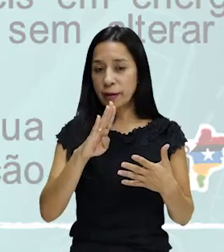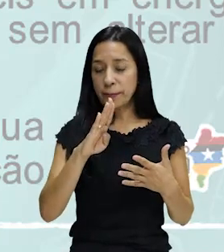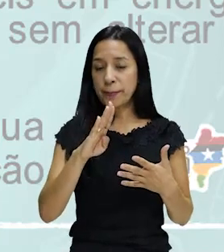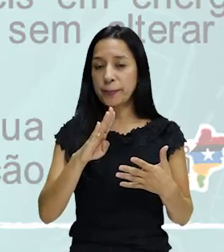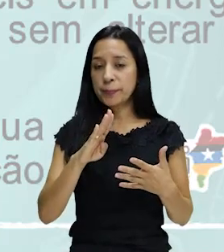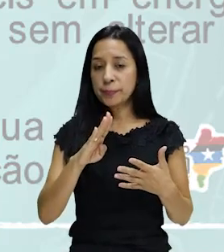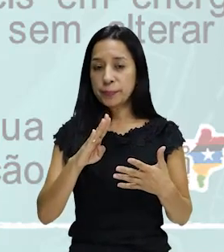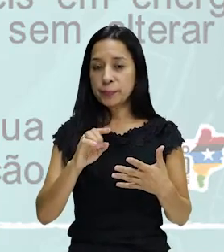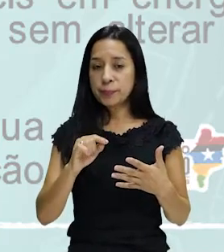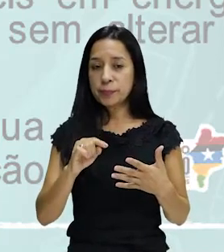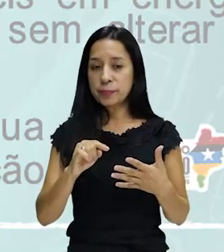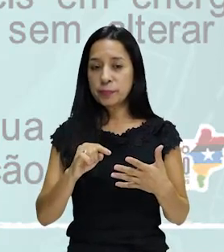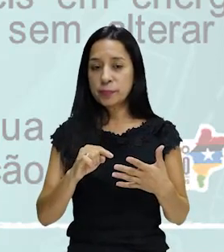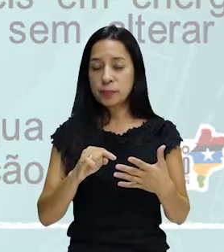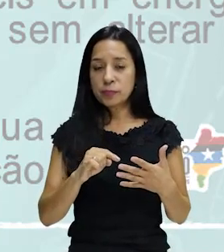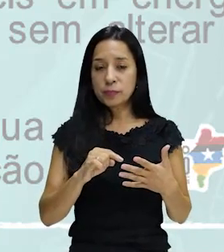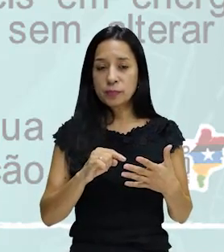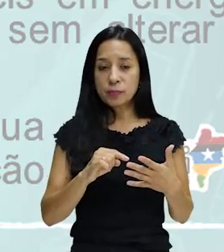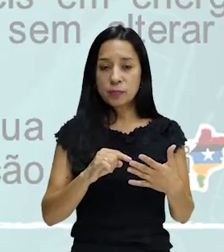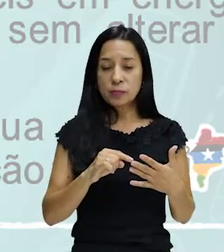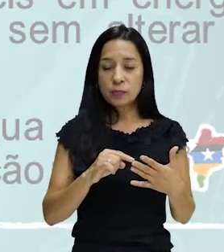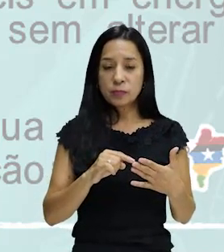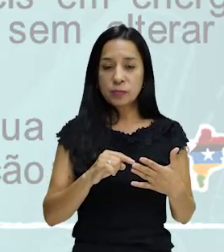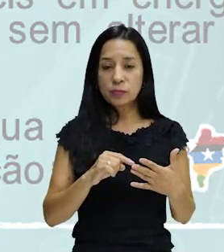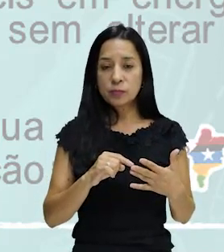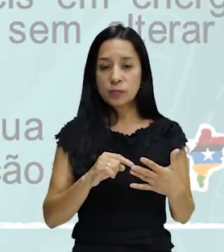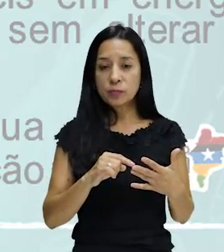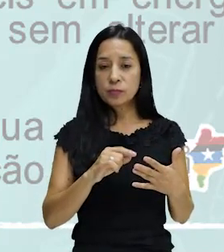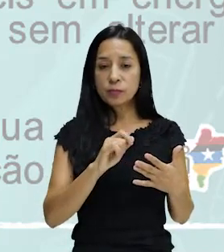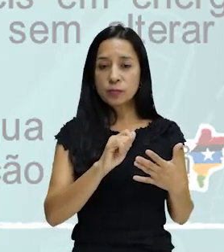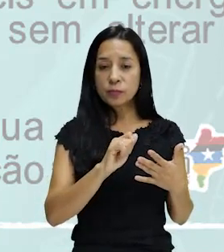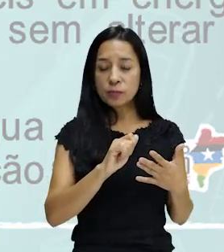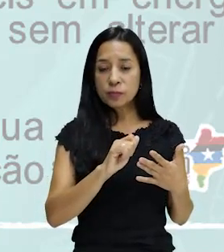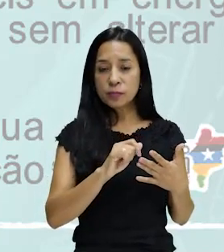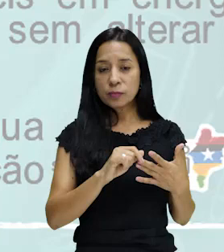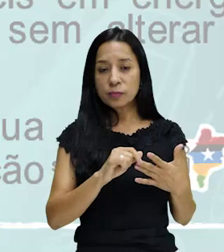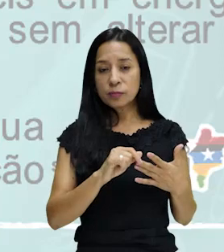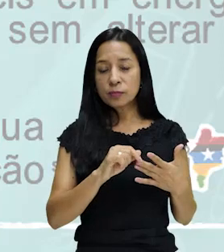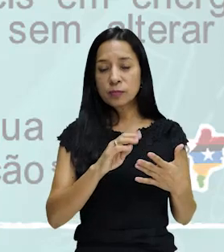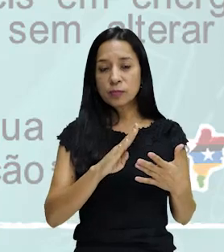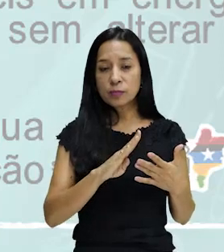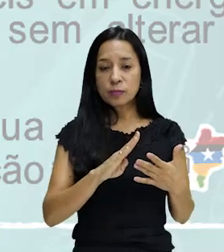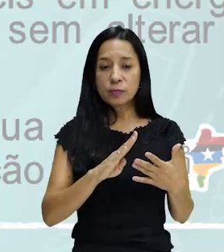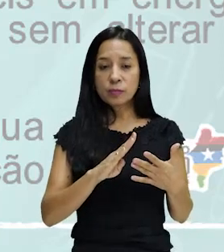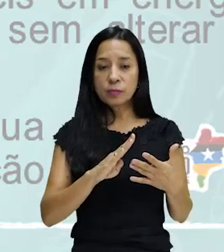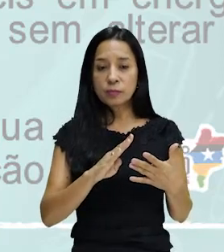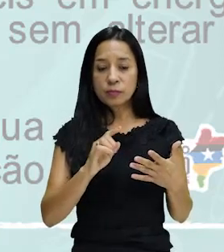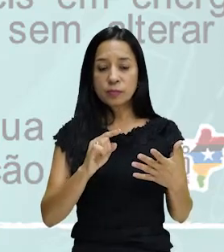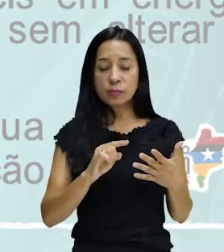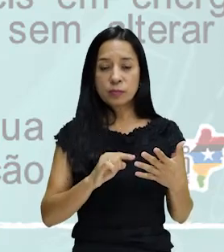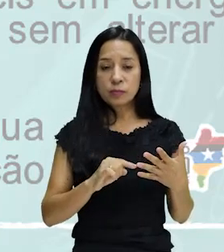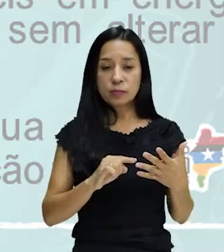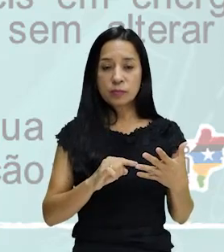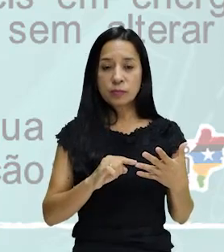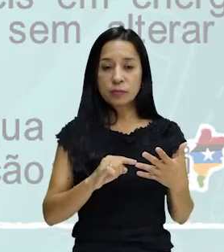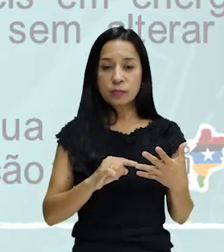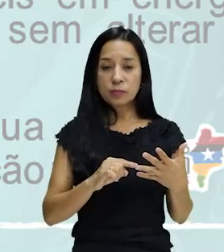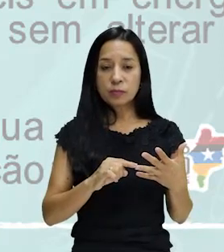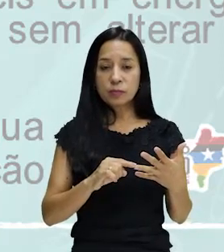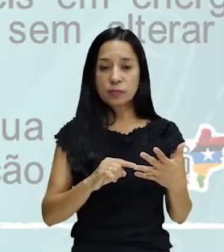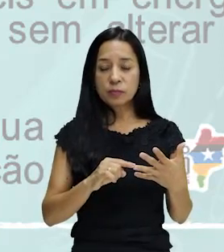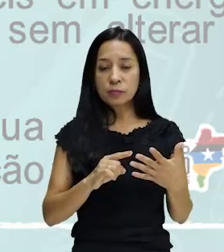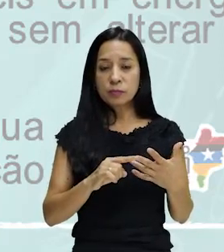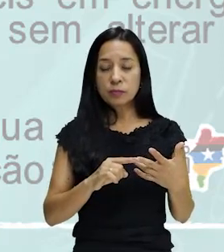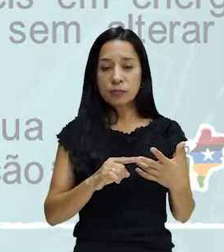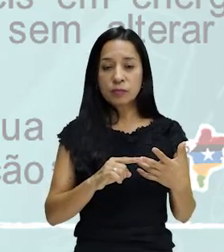Converte a energia química contida nas moléculas dos componentes em energia térmica, sem que